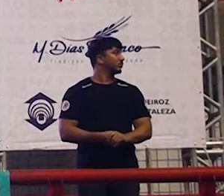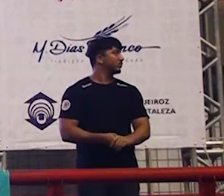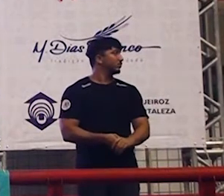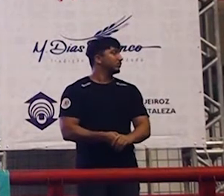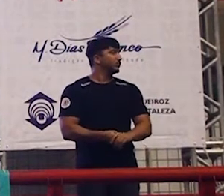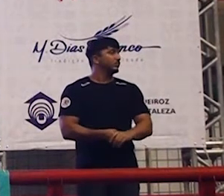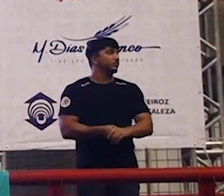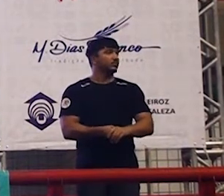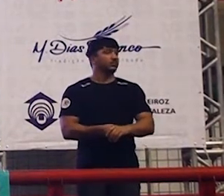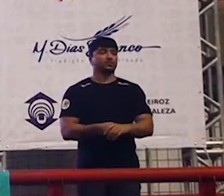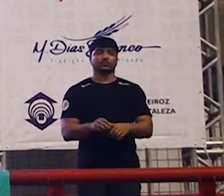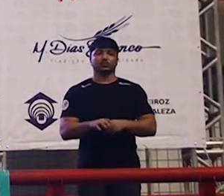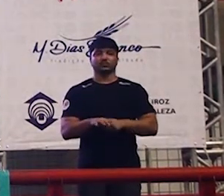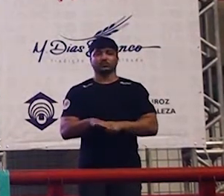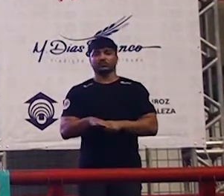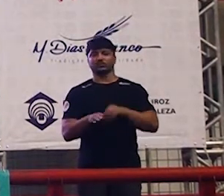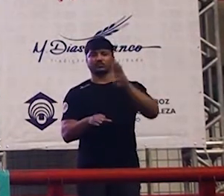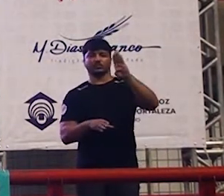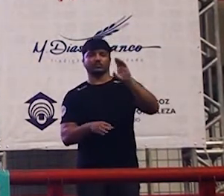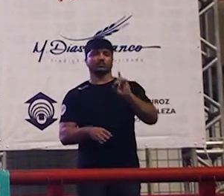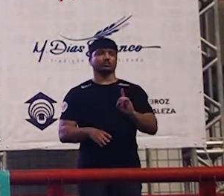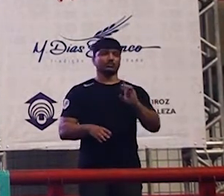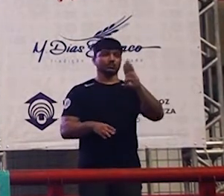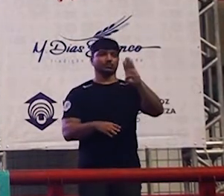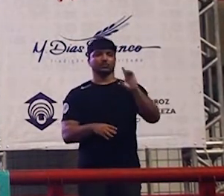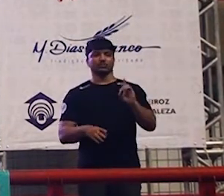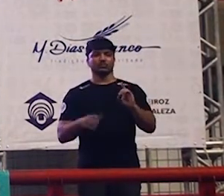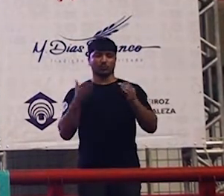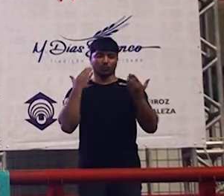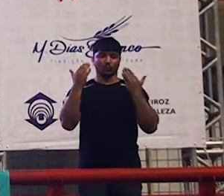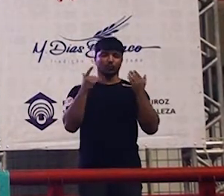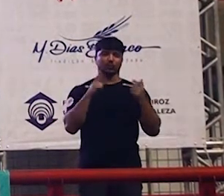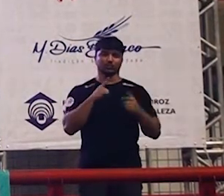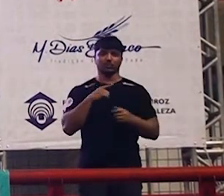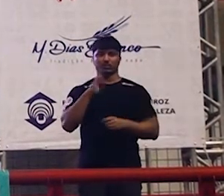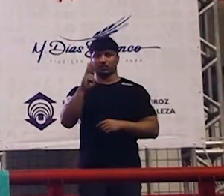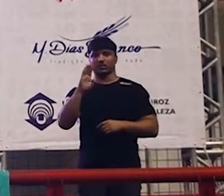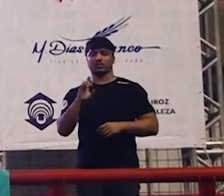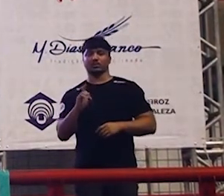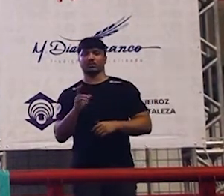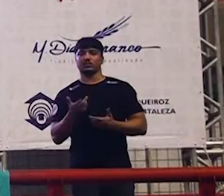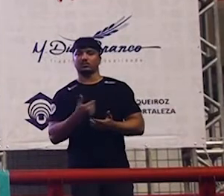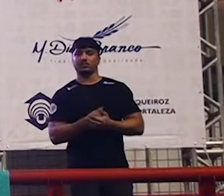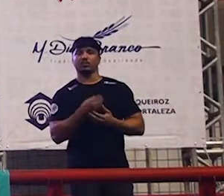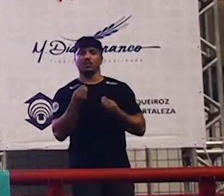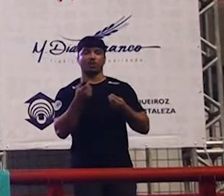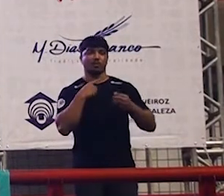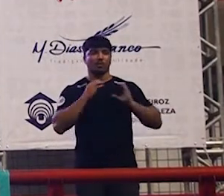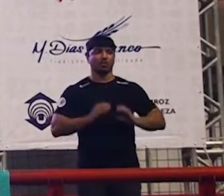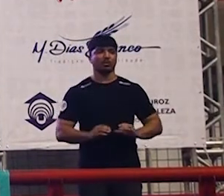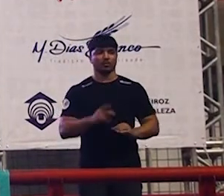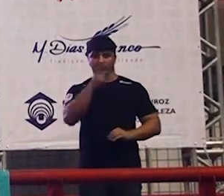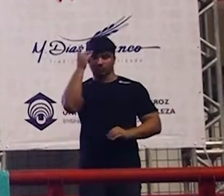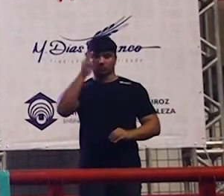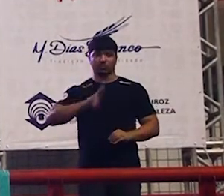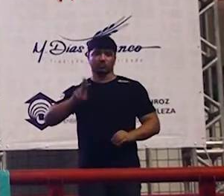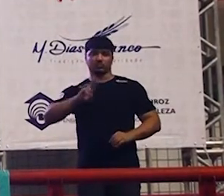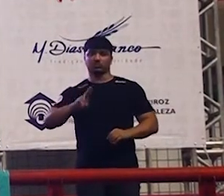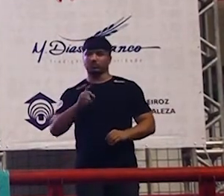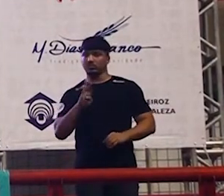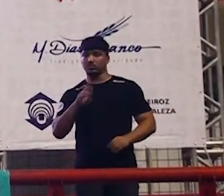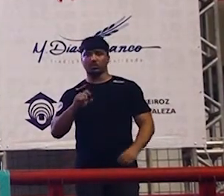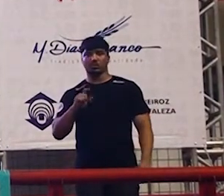Dá para ficar em dúvida entre B e D. Expõe uma visão crítica acerca de um comportamento de um usuário de blog.